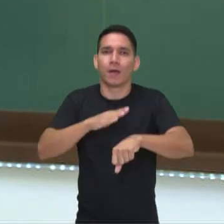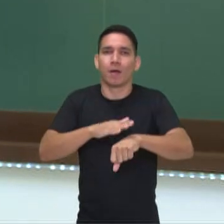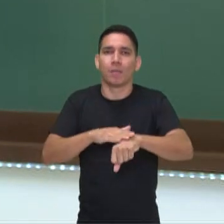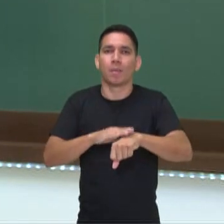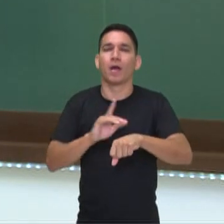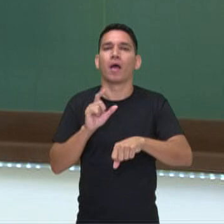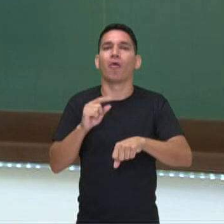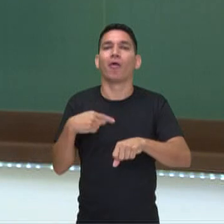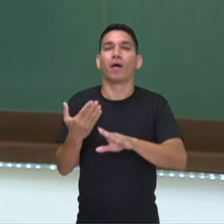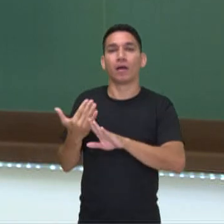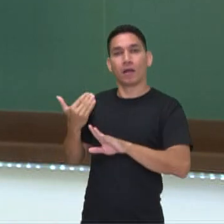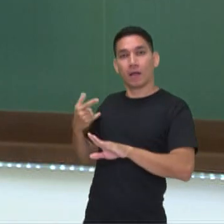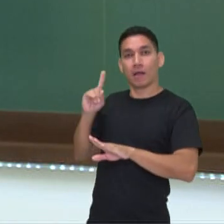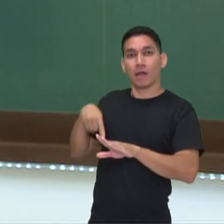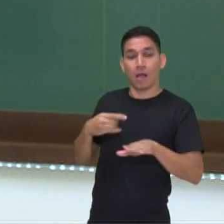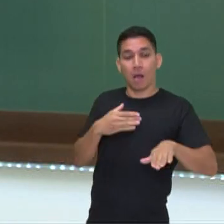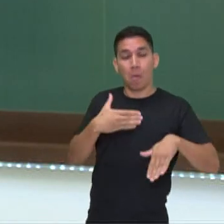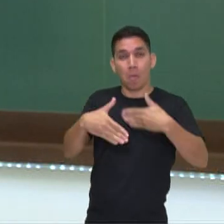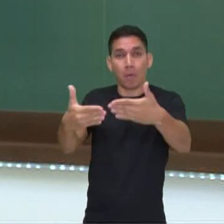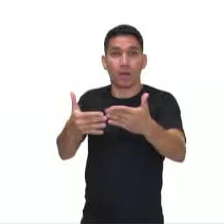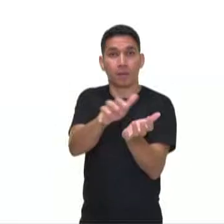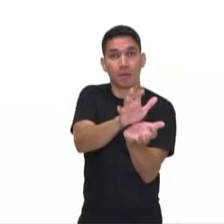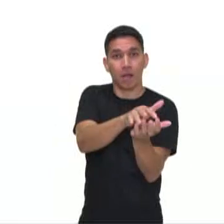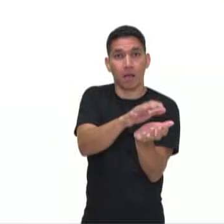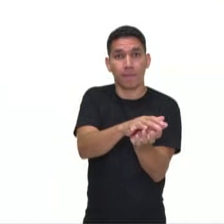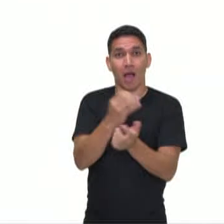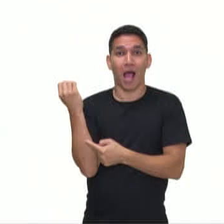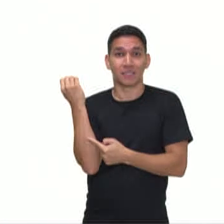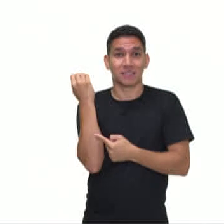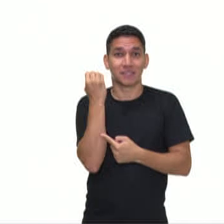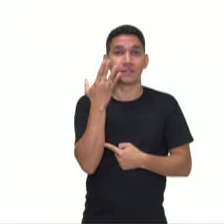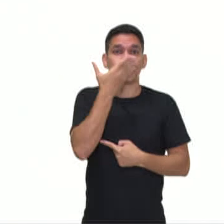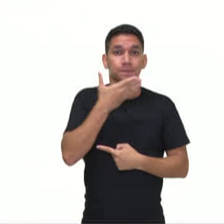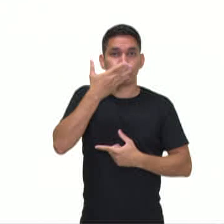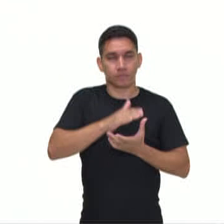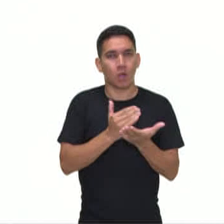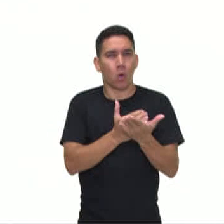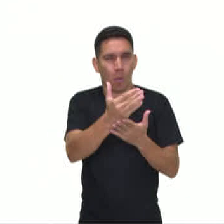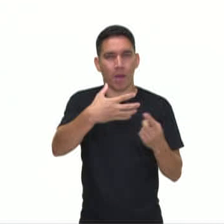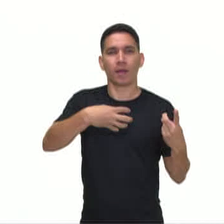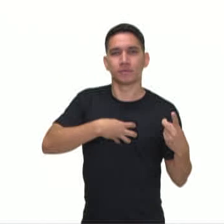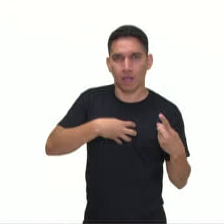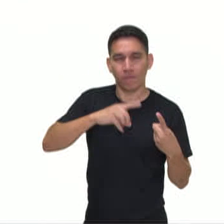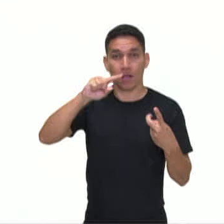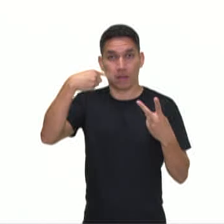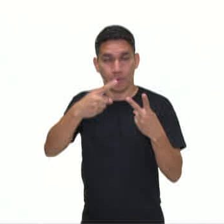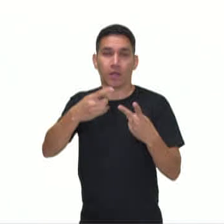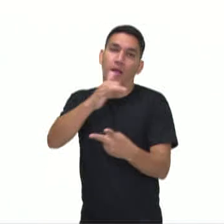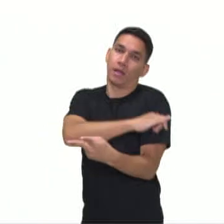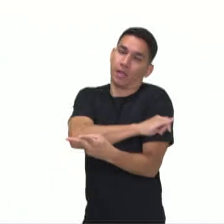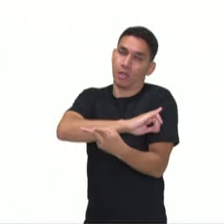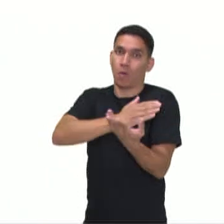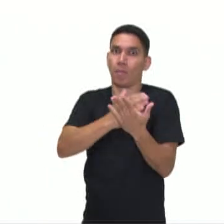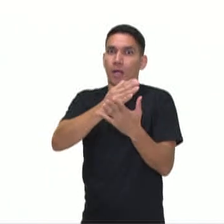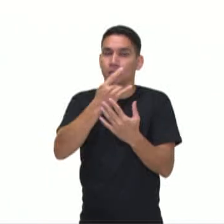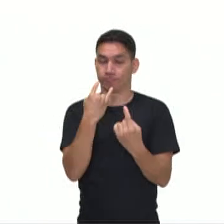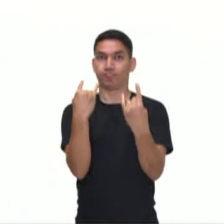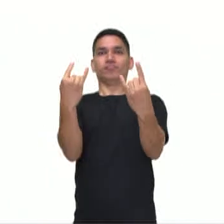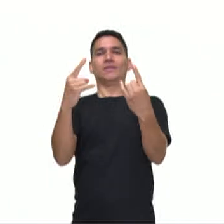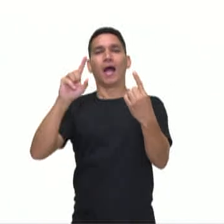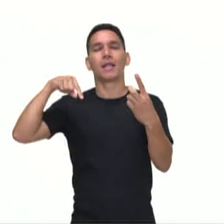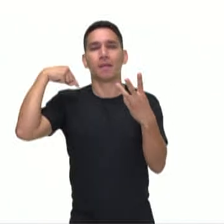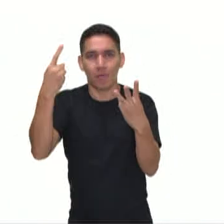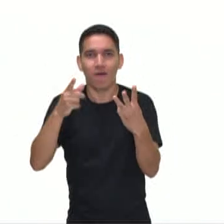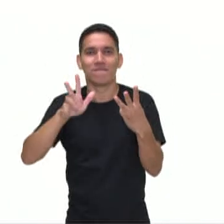lá no ciclo da cana mesmo, né? Lá em Pernambuco. Inicia-se em Salvador e depois no Rio de Janeiro ganha grande destaque para depois ir para